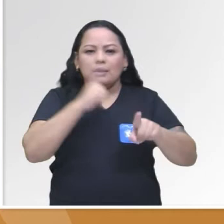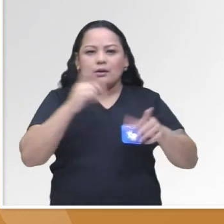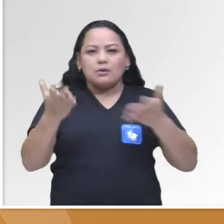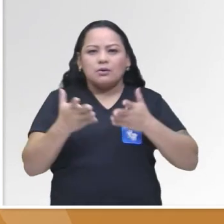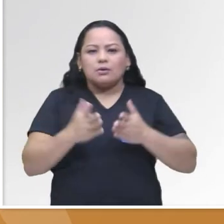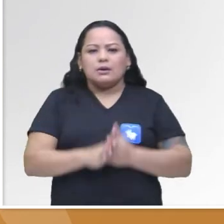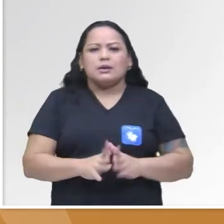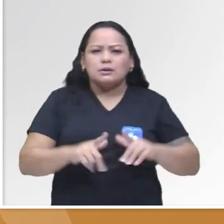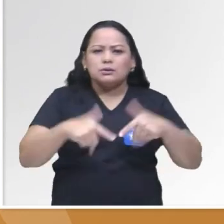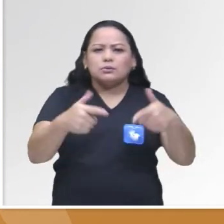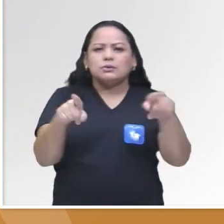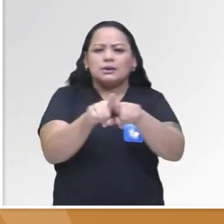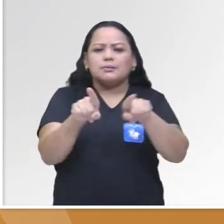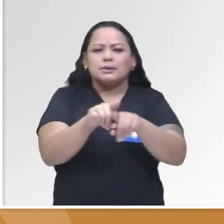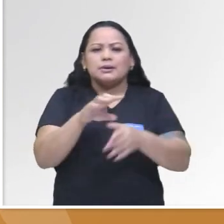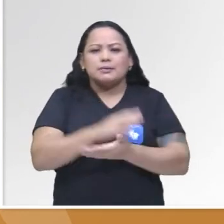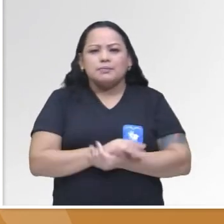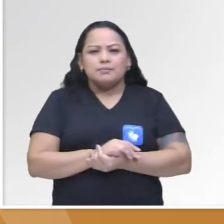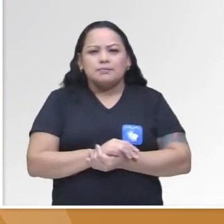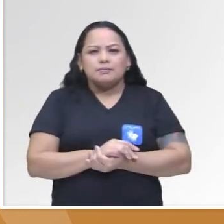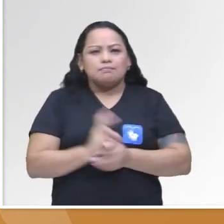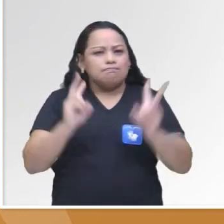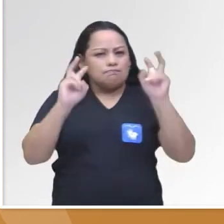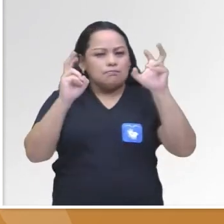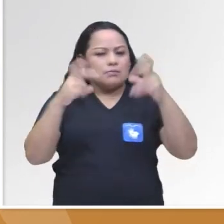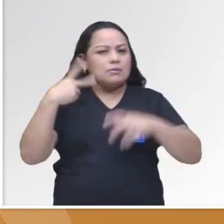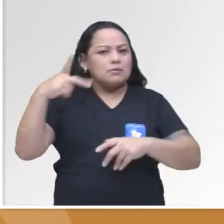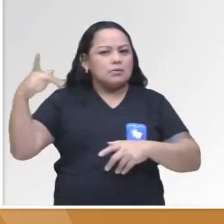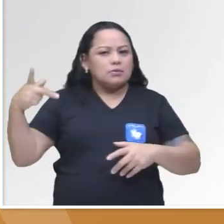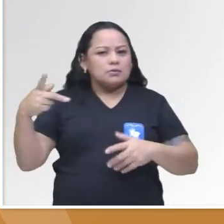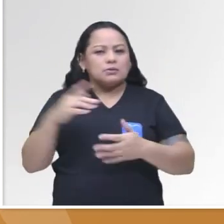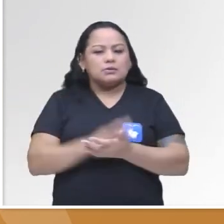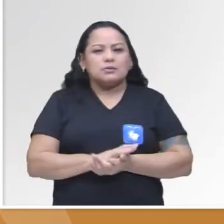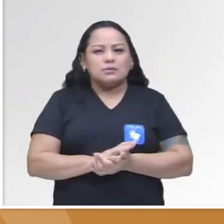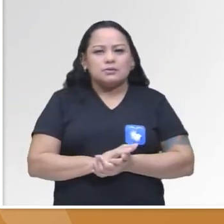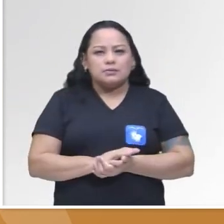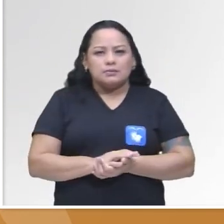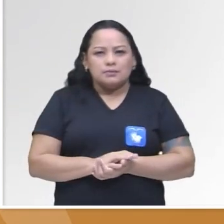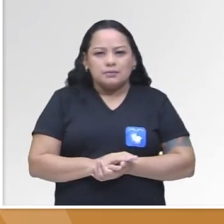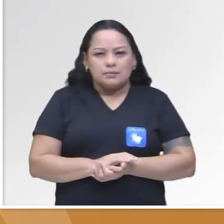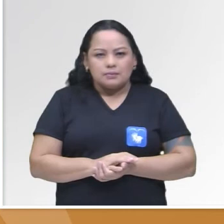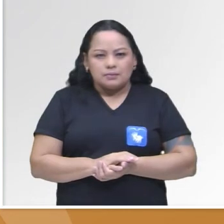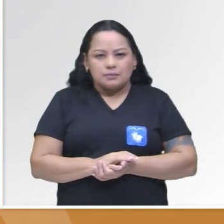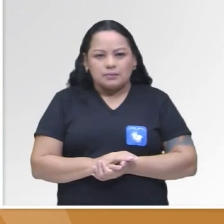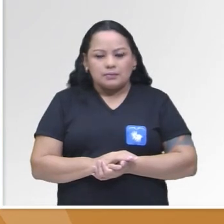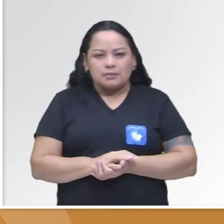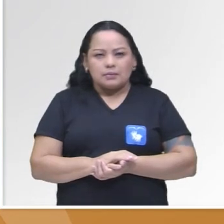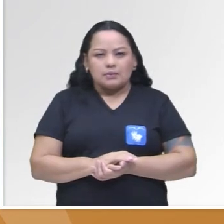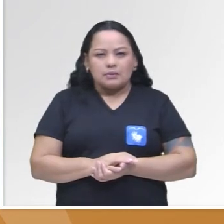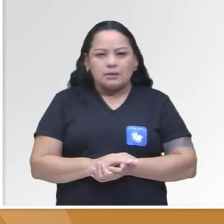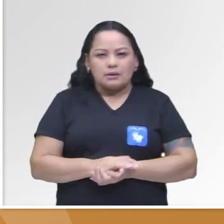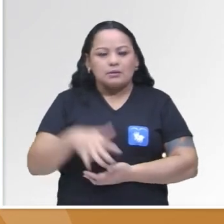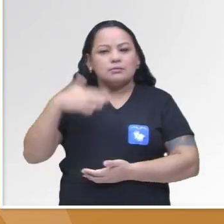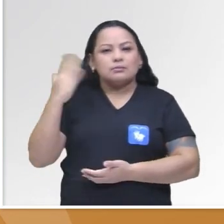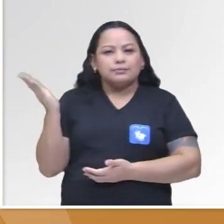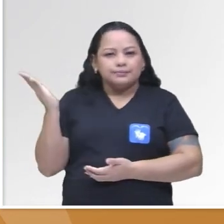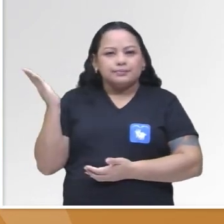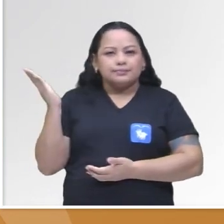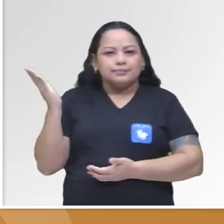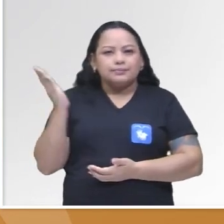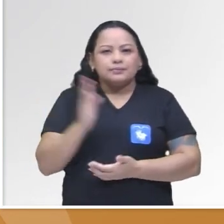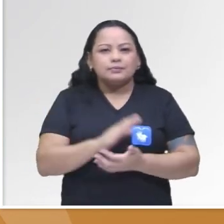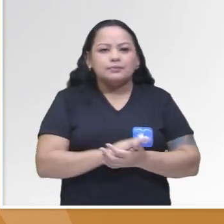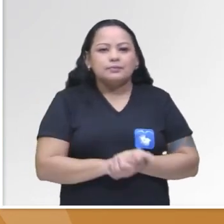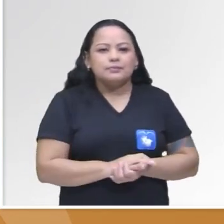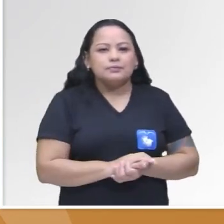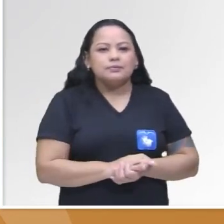frente a ele ali, ferrenha na questão política. Ok? Vamos já ver quais são eles. Então, governo constitucional.